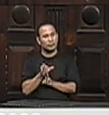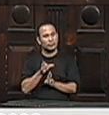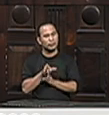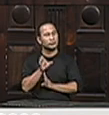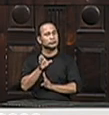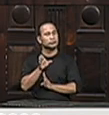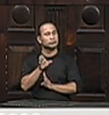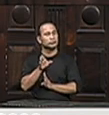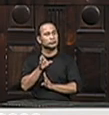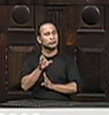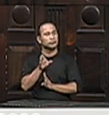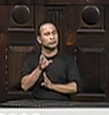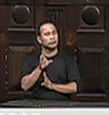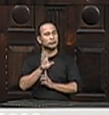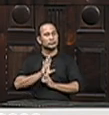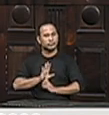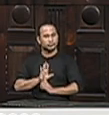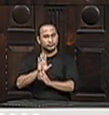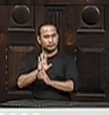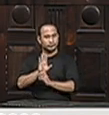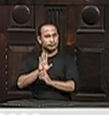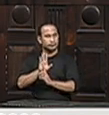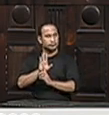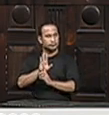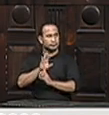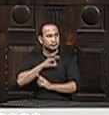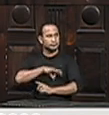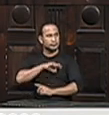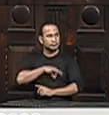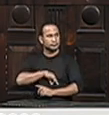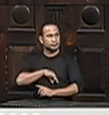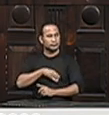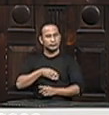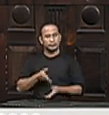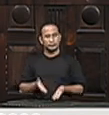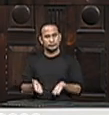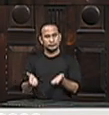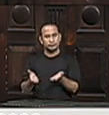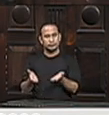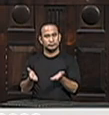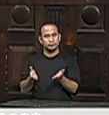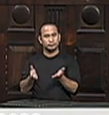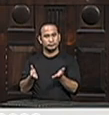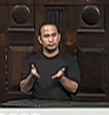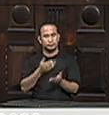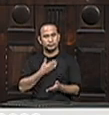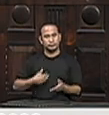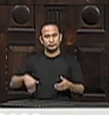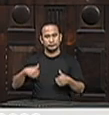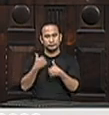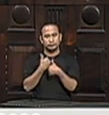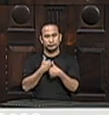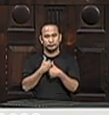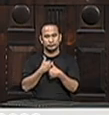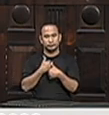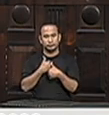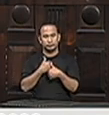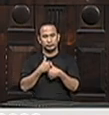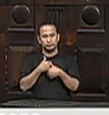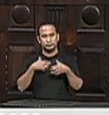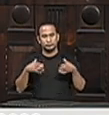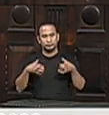sair pesquisa de emprego, não de carteira assinada, mas de carteira assassinada, porque